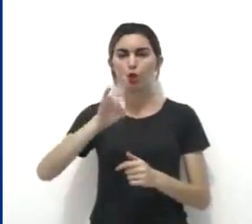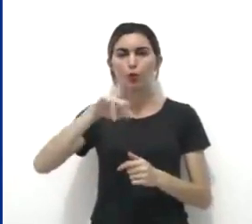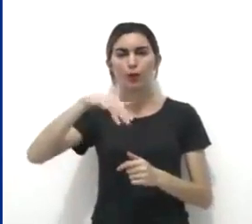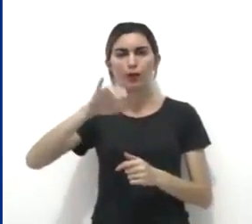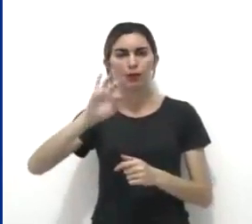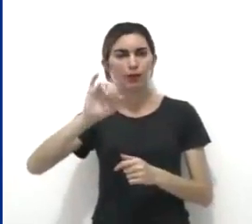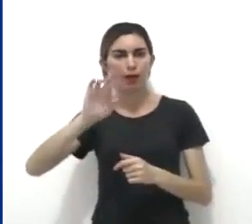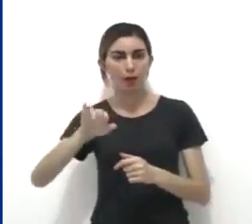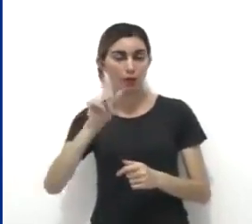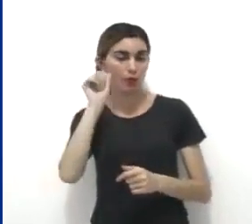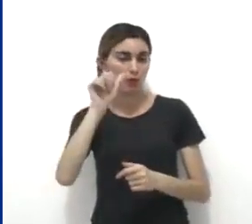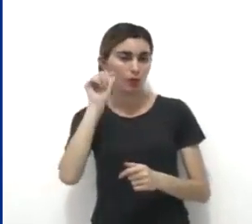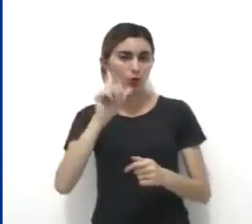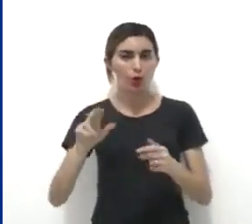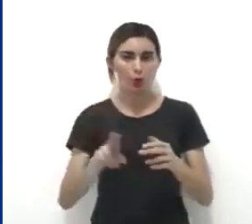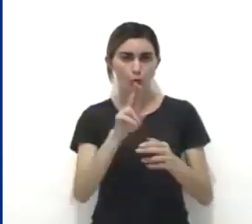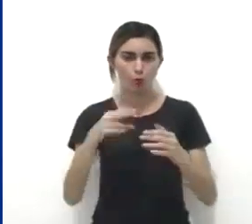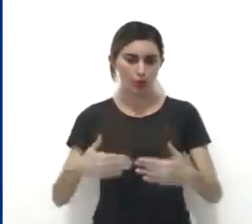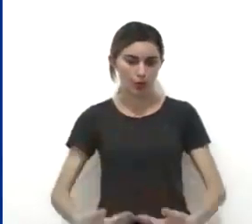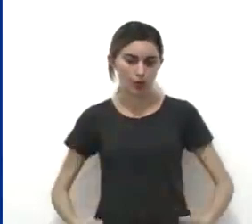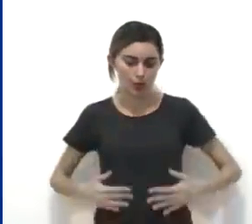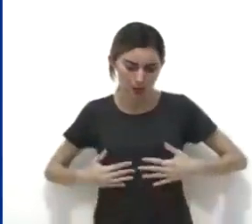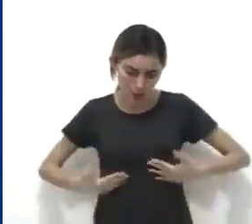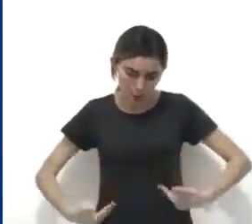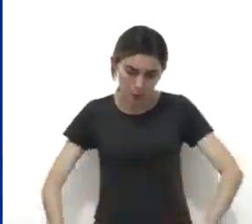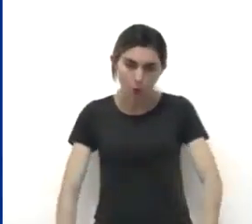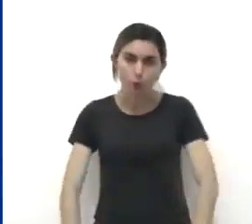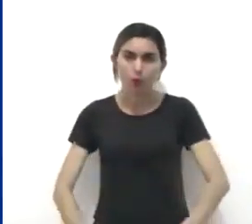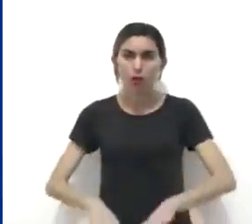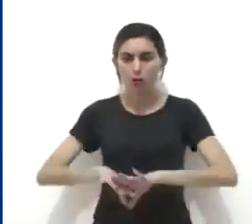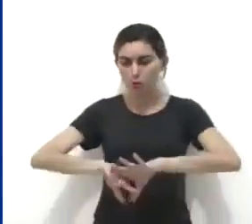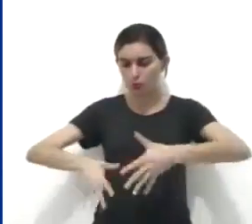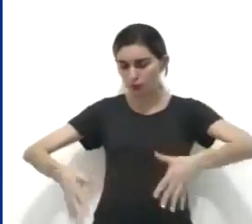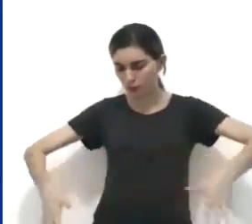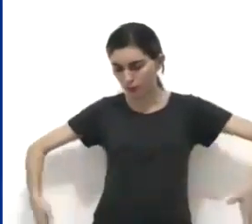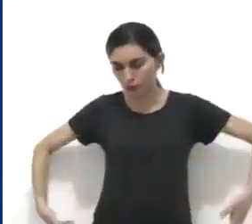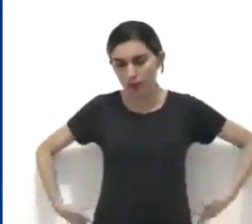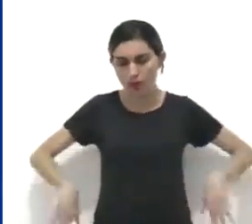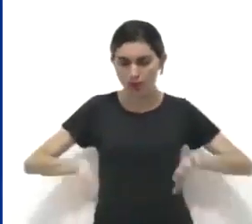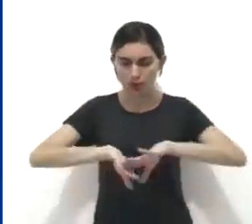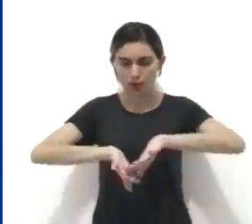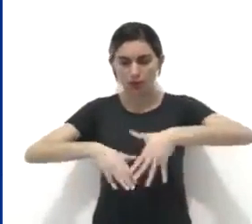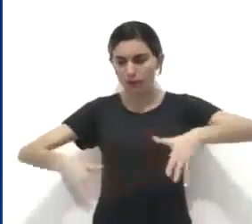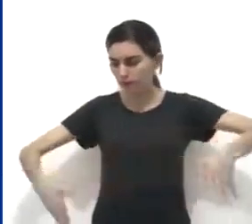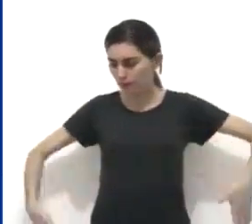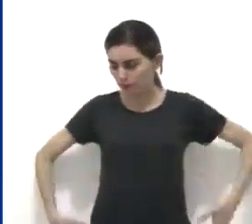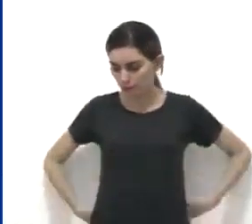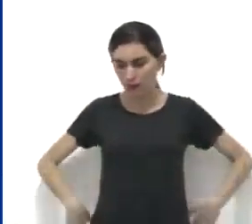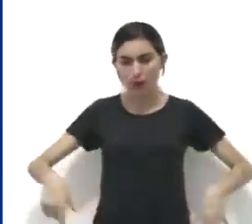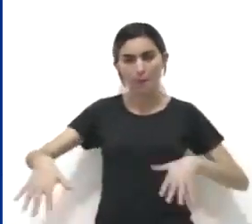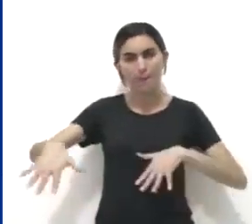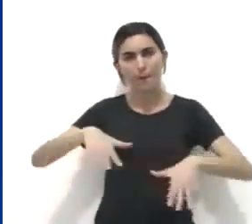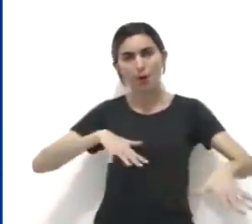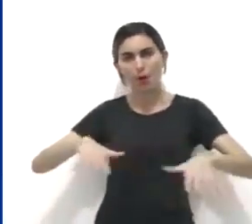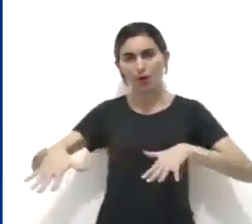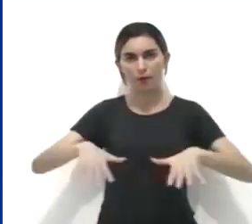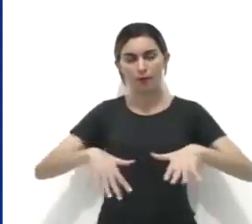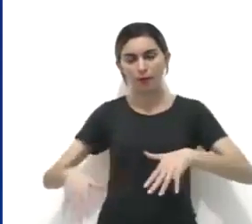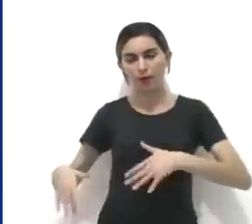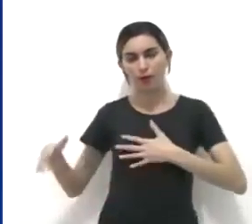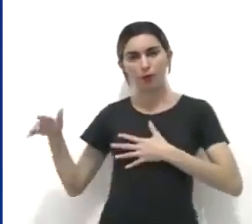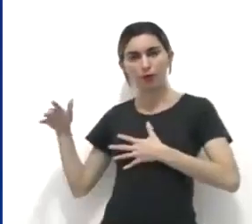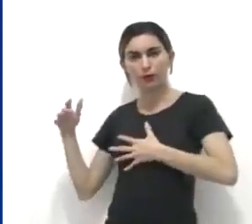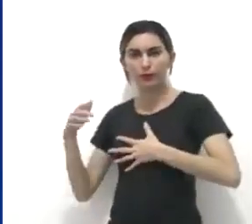indumentária. Então, as mulheres usam saias longas e saias rodadas. Essas saias vão dando movimento